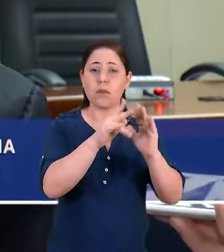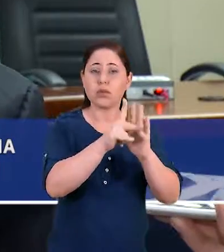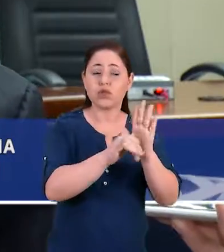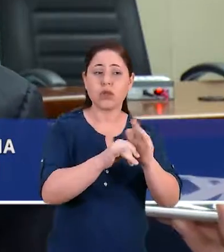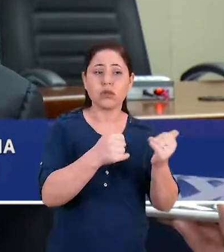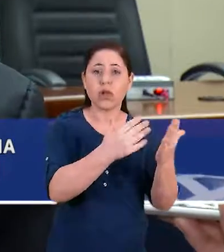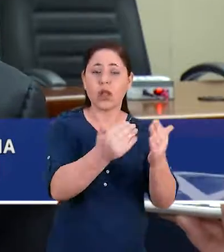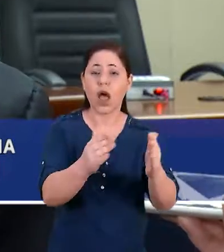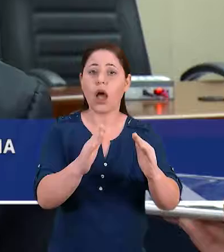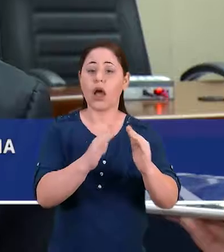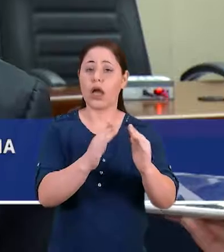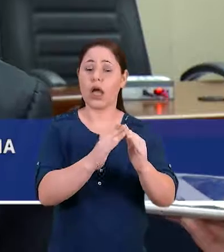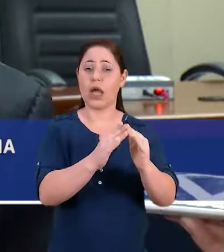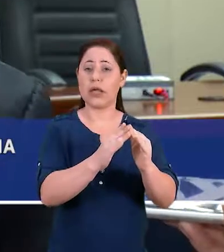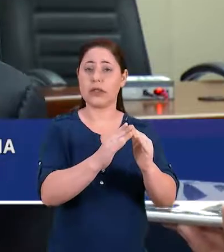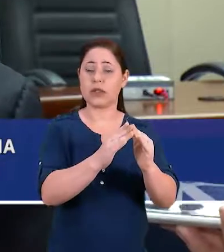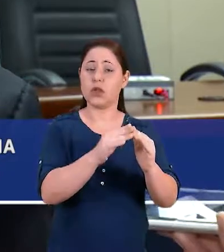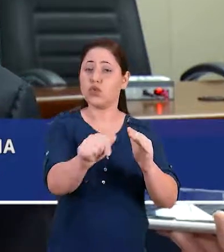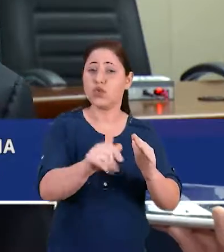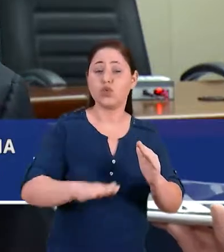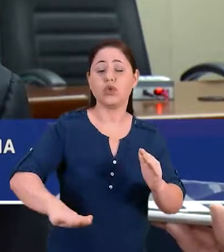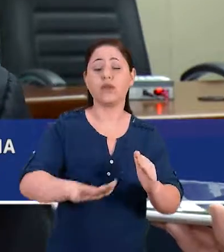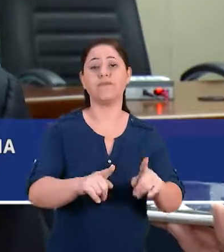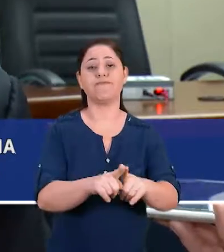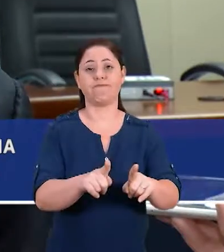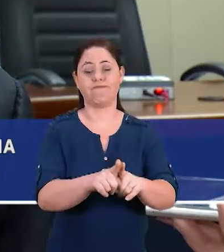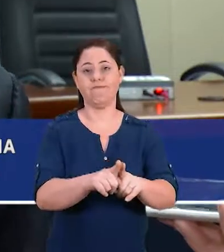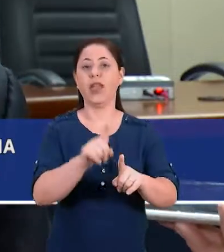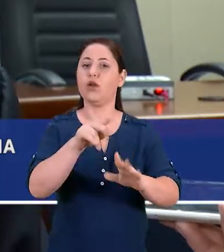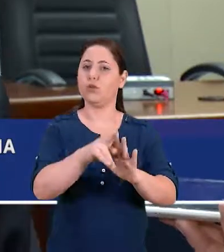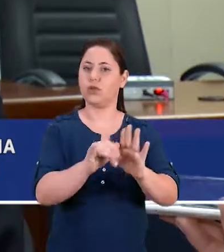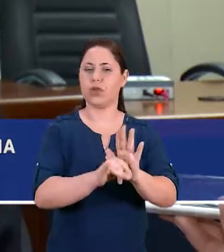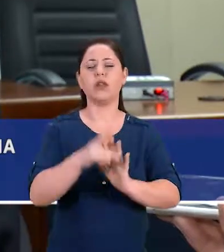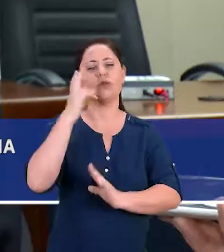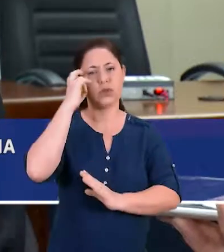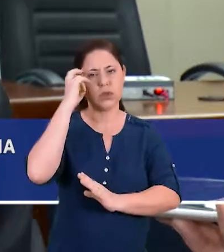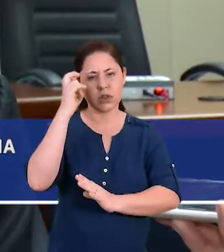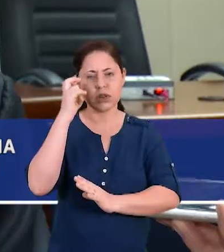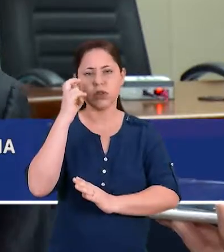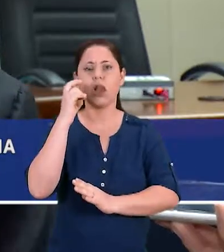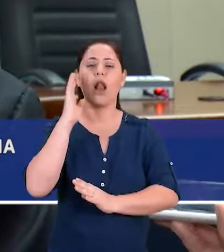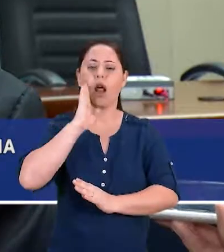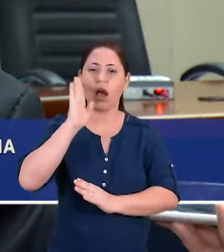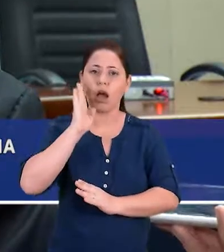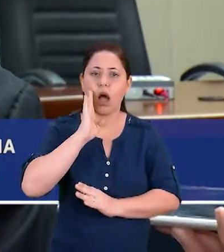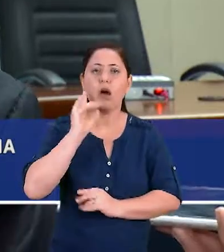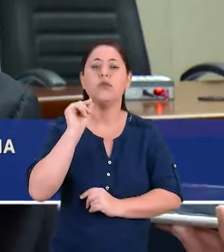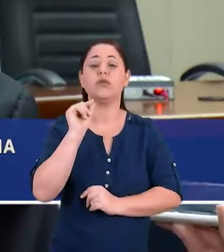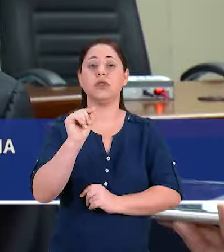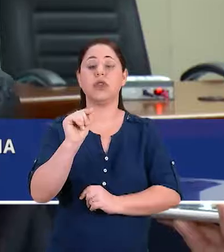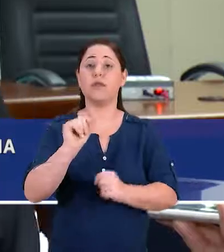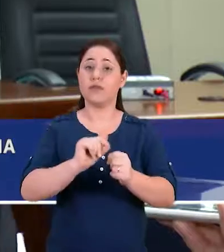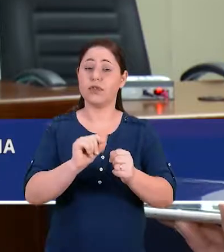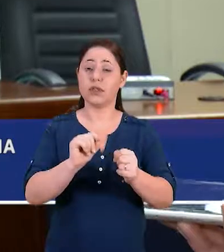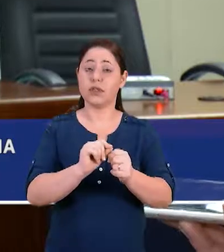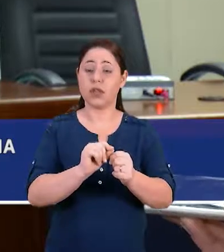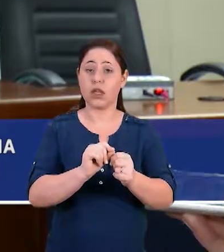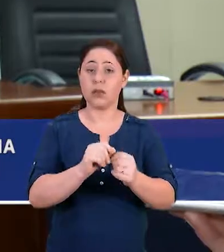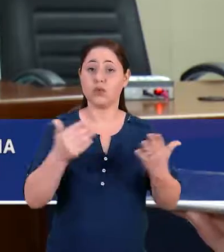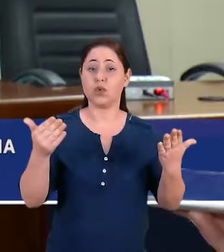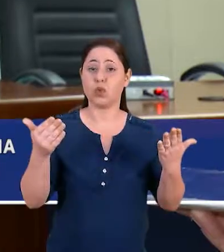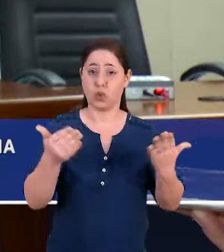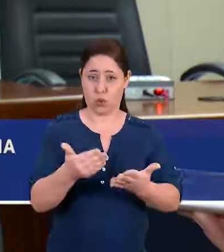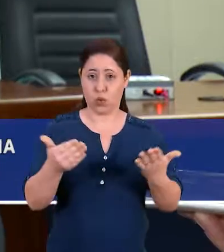de distribuição de unidades habitacionais sociais. Então, é um projeto inteligente, bacana, que